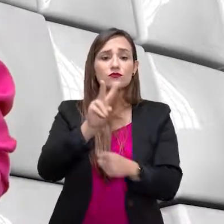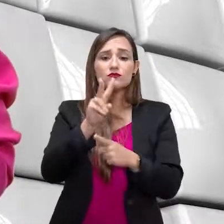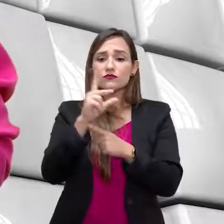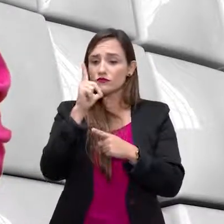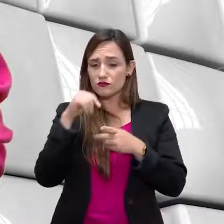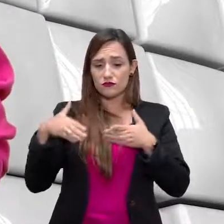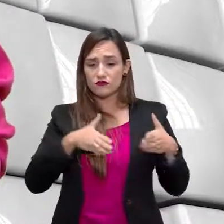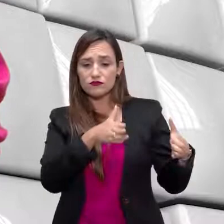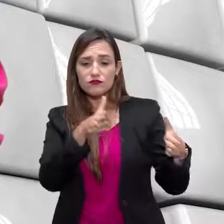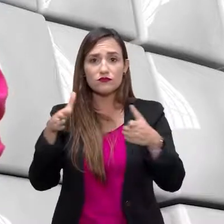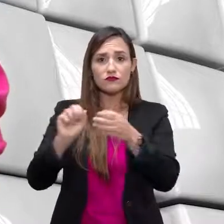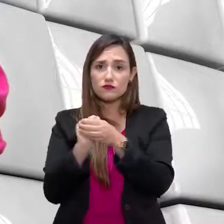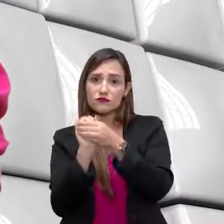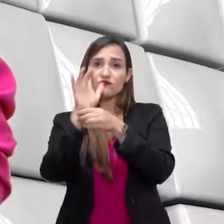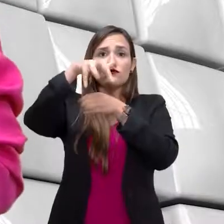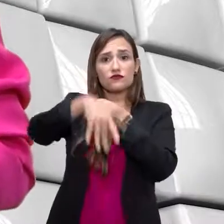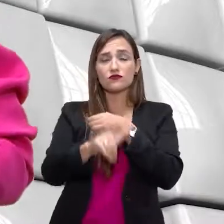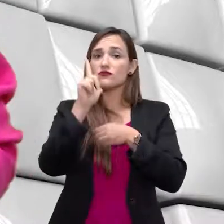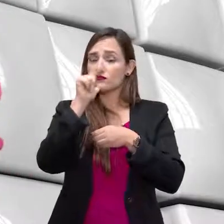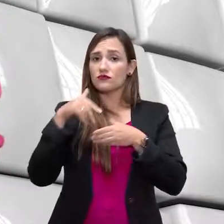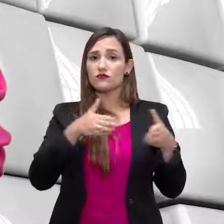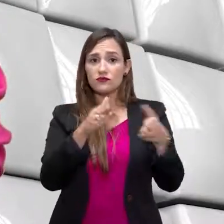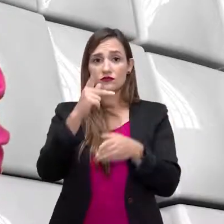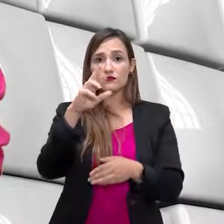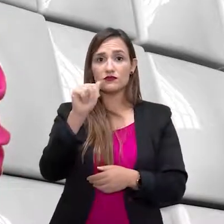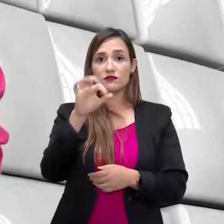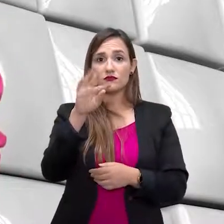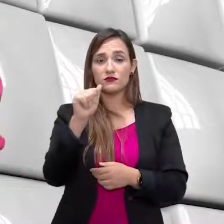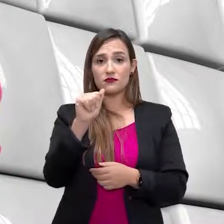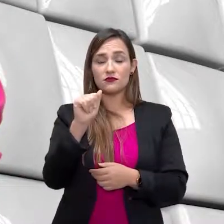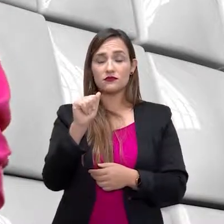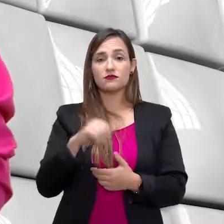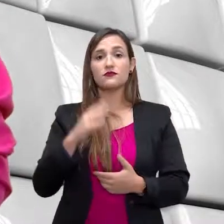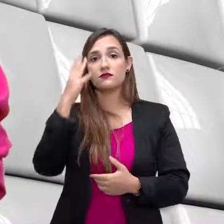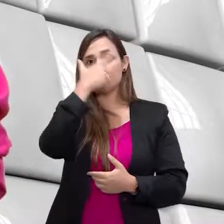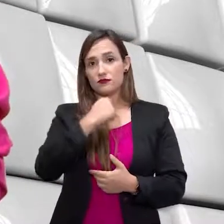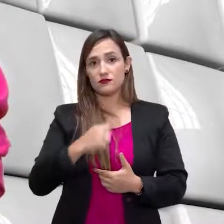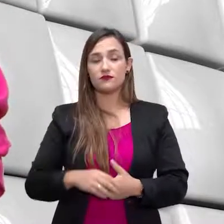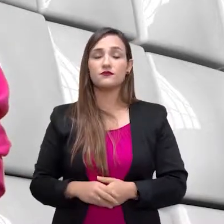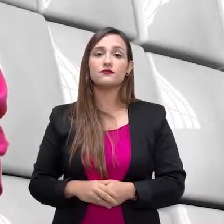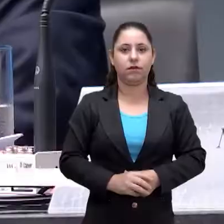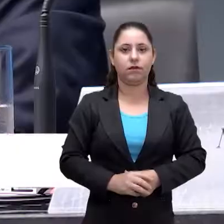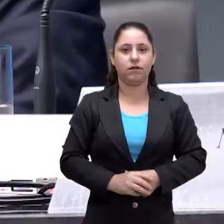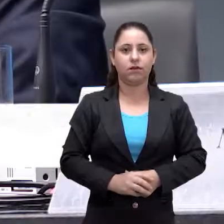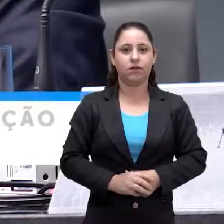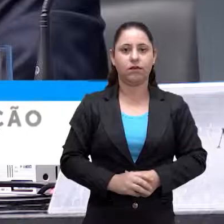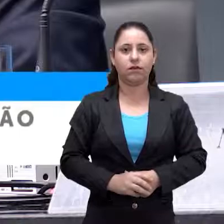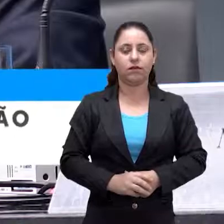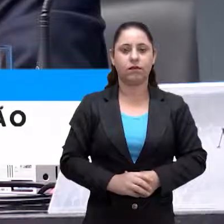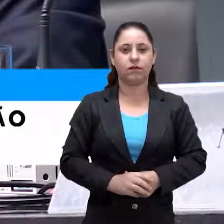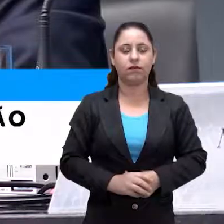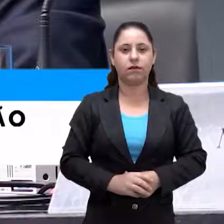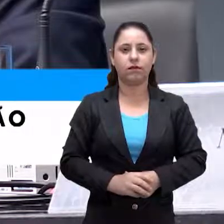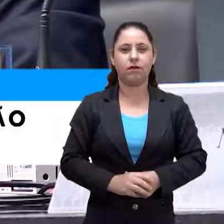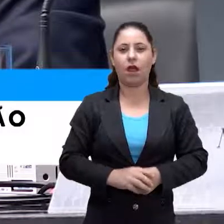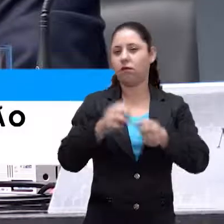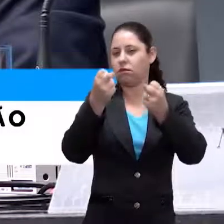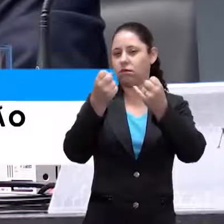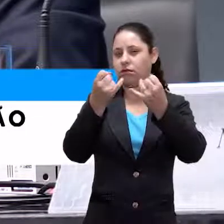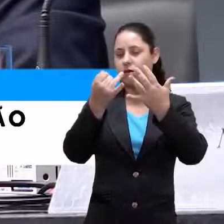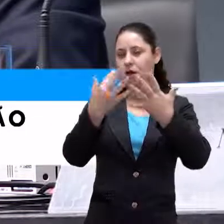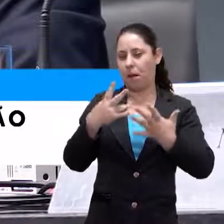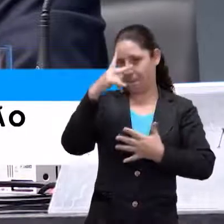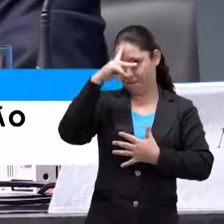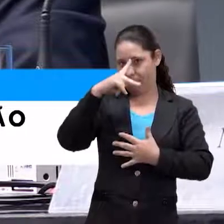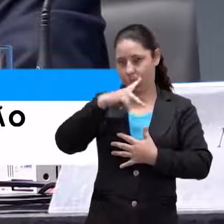leis que protegem as nascentes e os banhados dos rios da Prata e Formoso. Em suas explicações